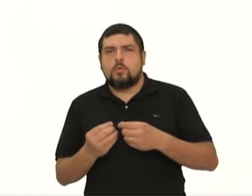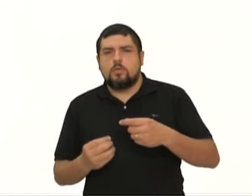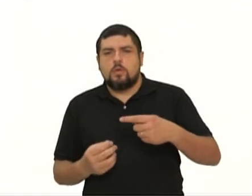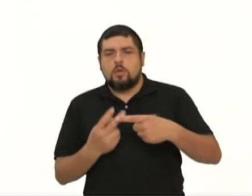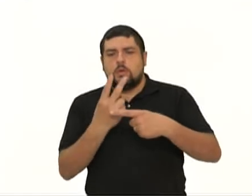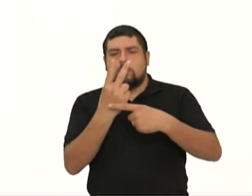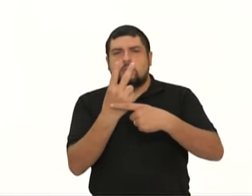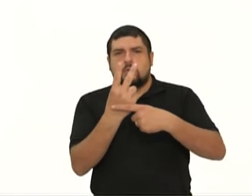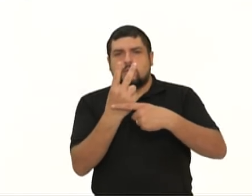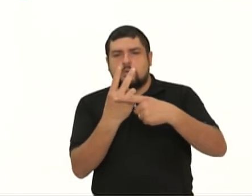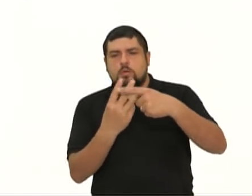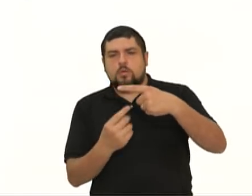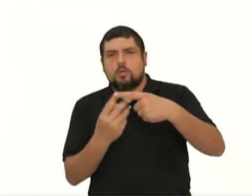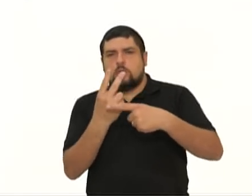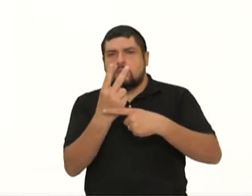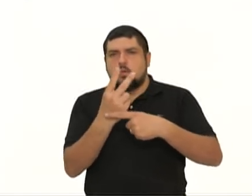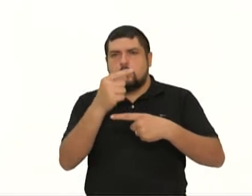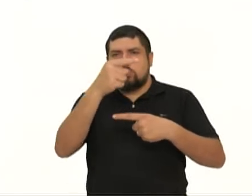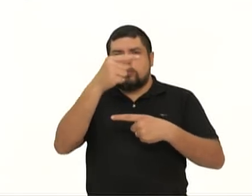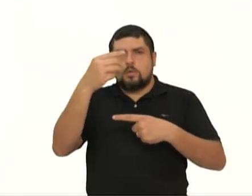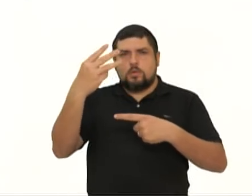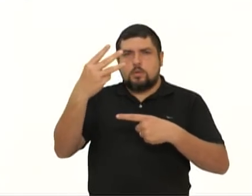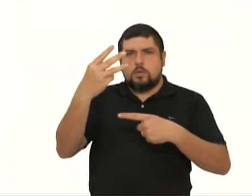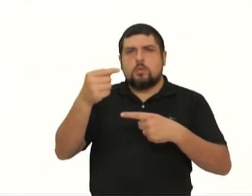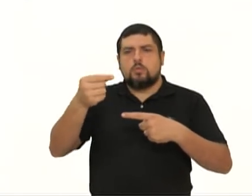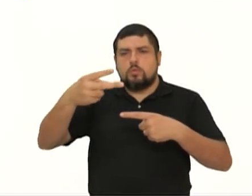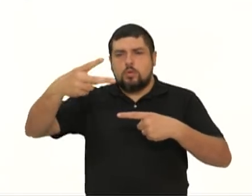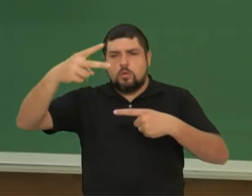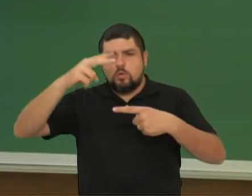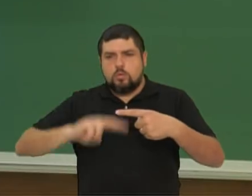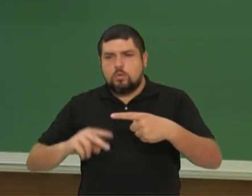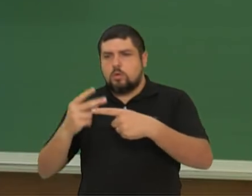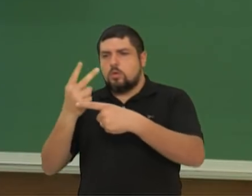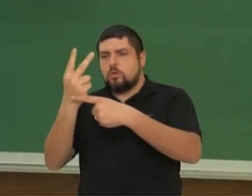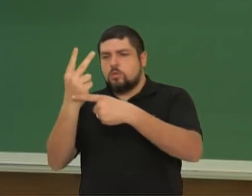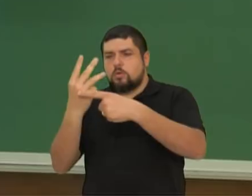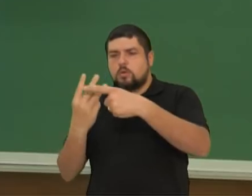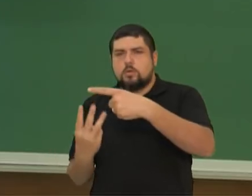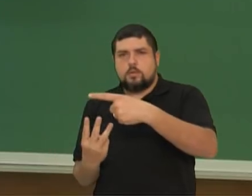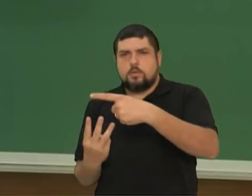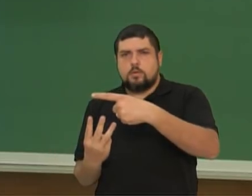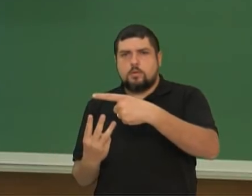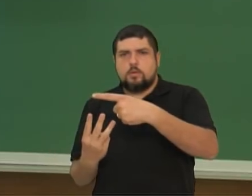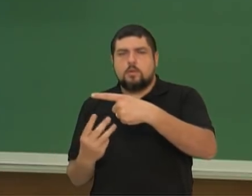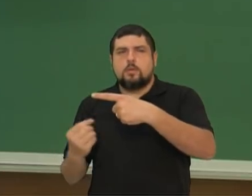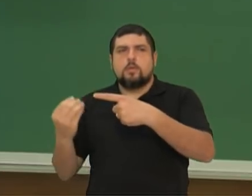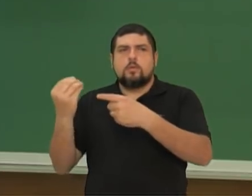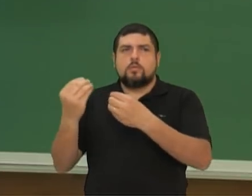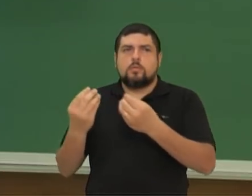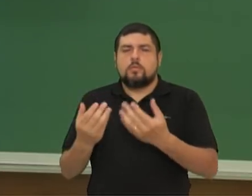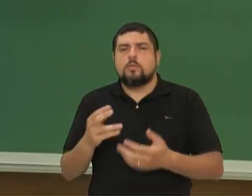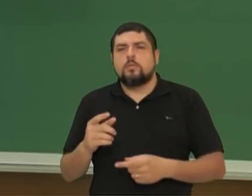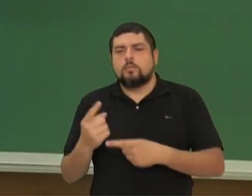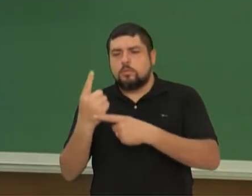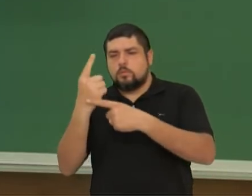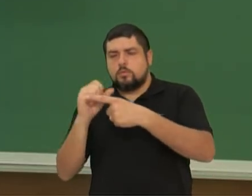3 para o denominador, fica 2 elevado a 3. No denominador, o 2 elevado a 3 dá